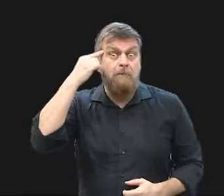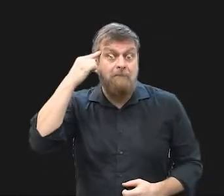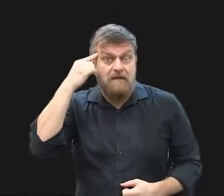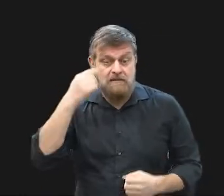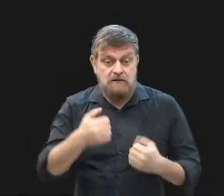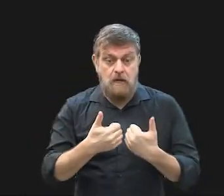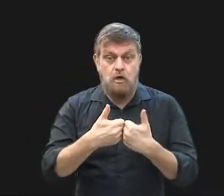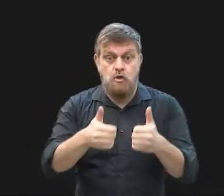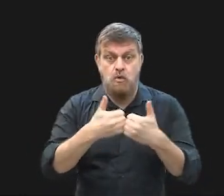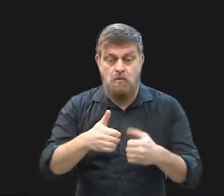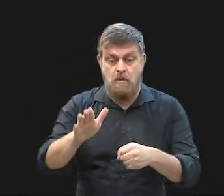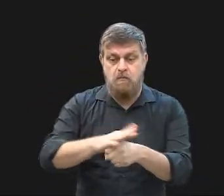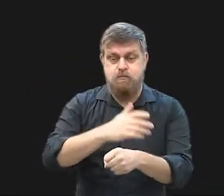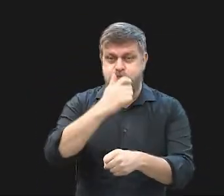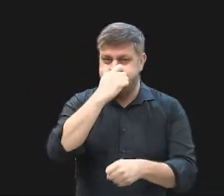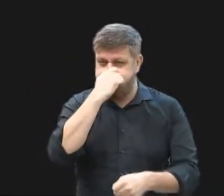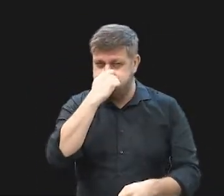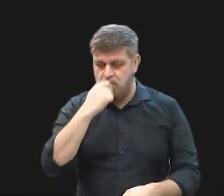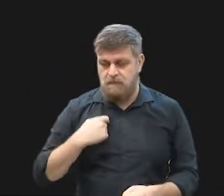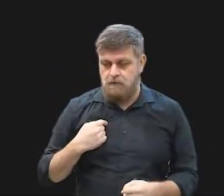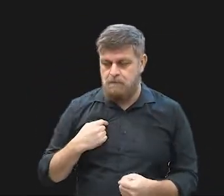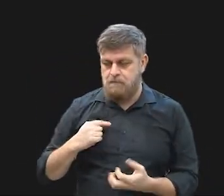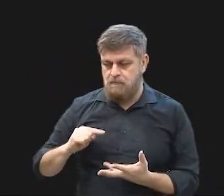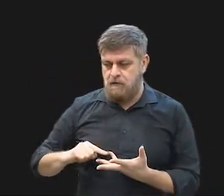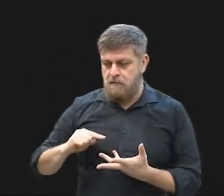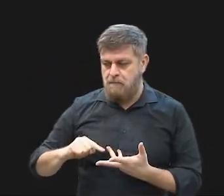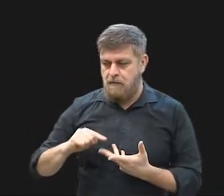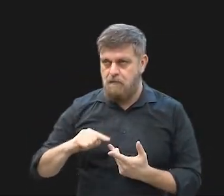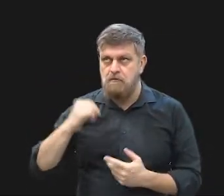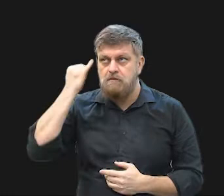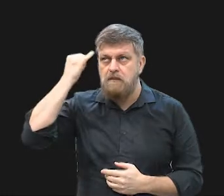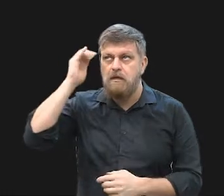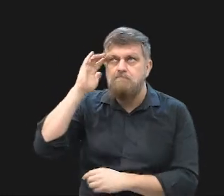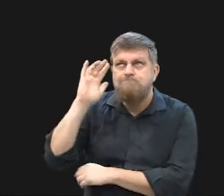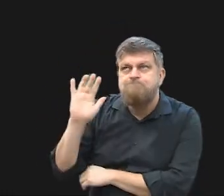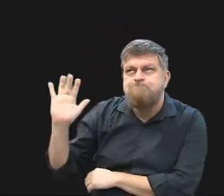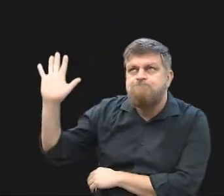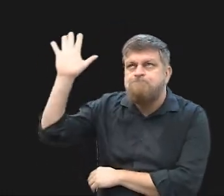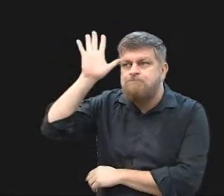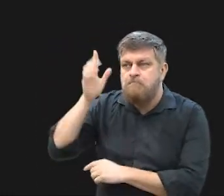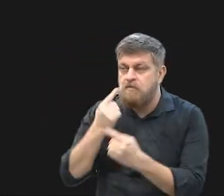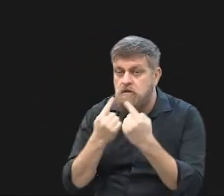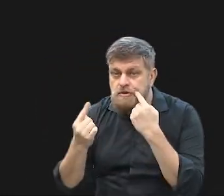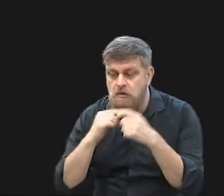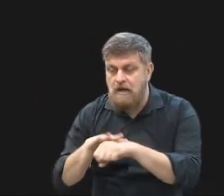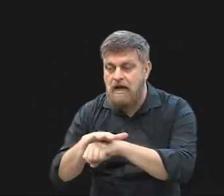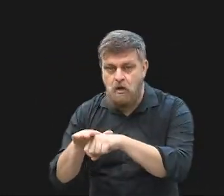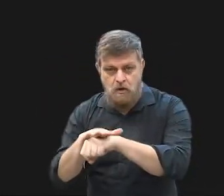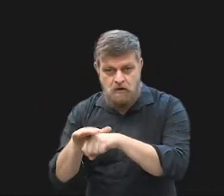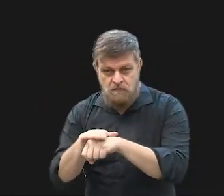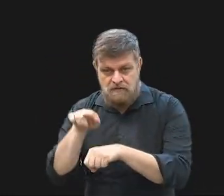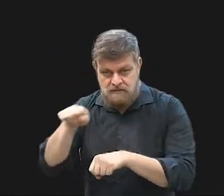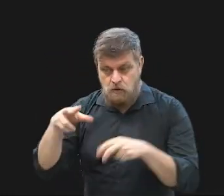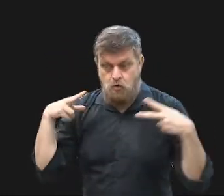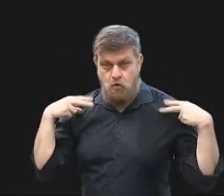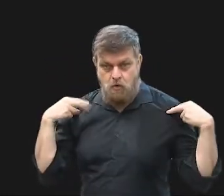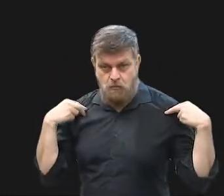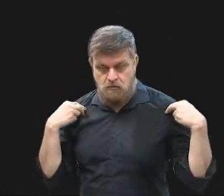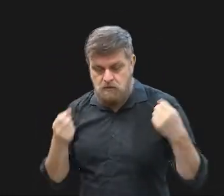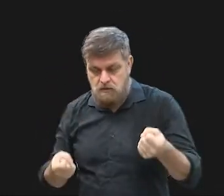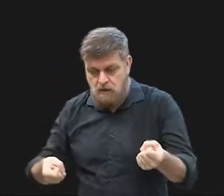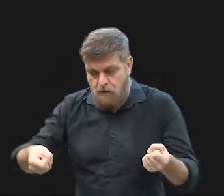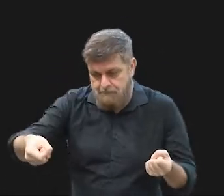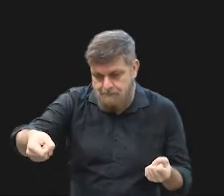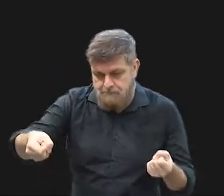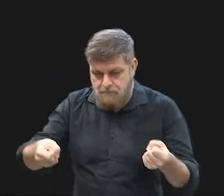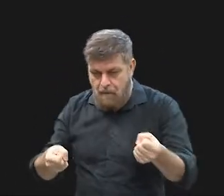Então, juntando todas essas ideias, e, claro, dialogando sempre com a classe dos motoristas de transportes